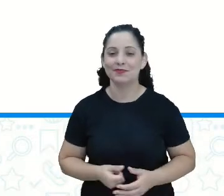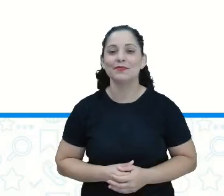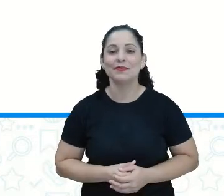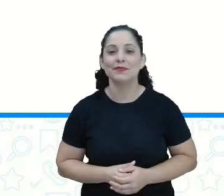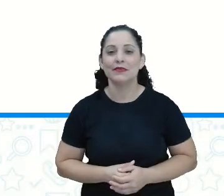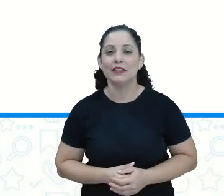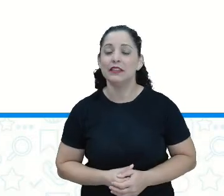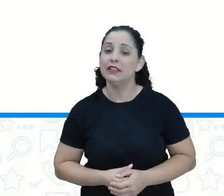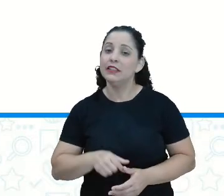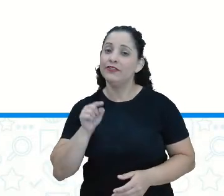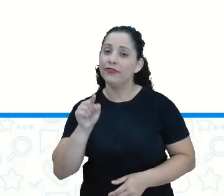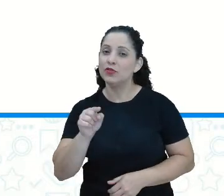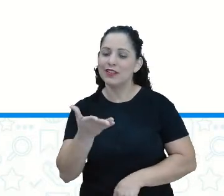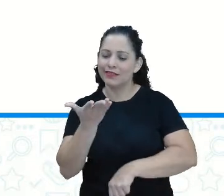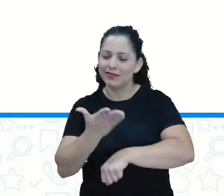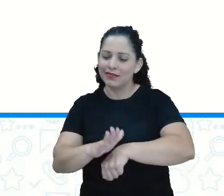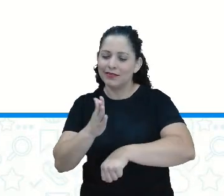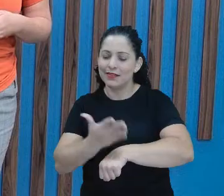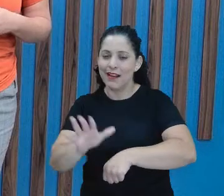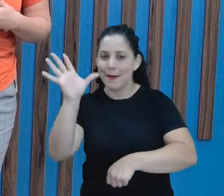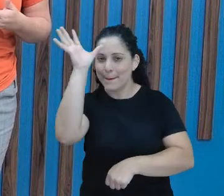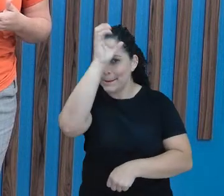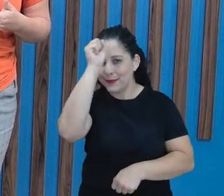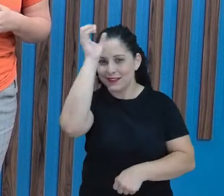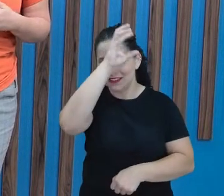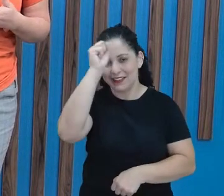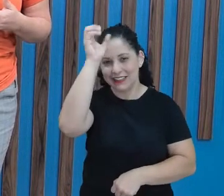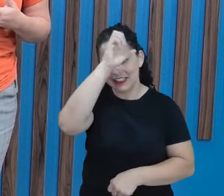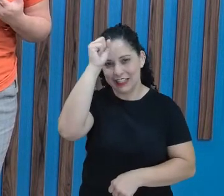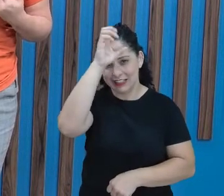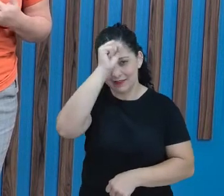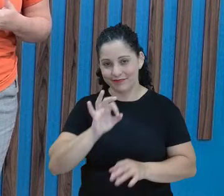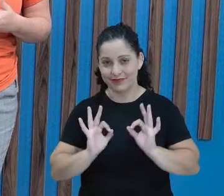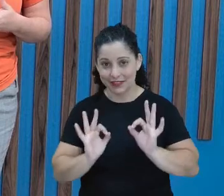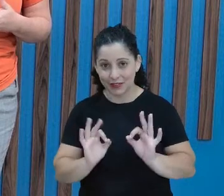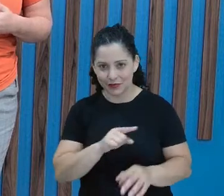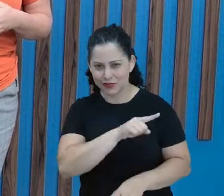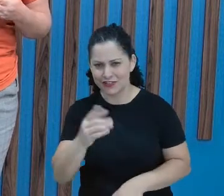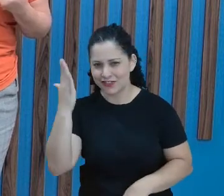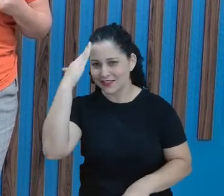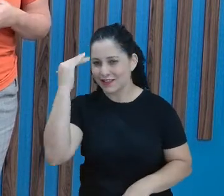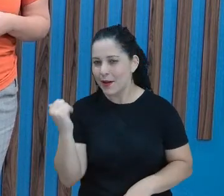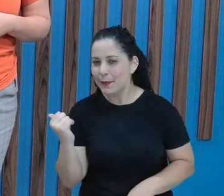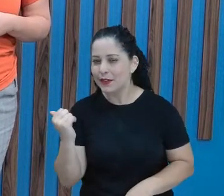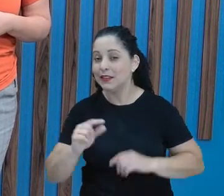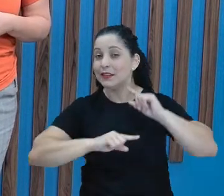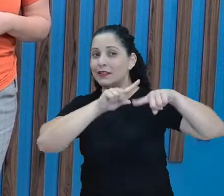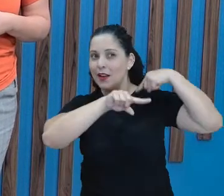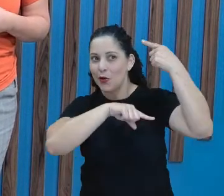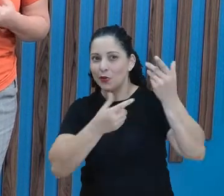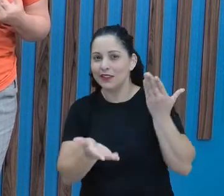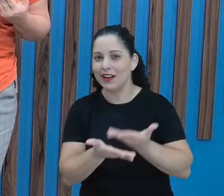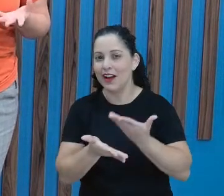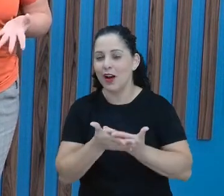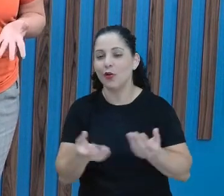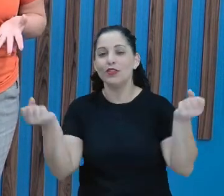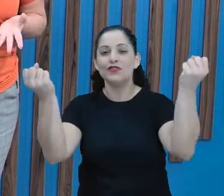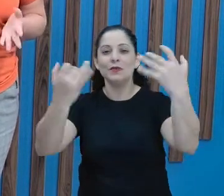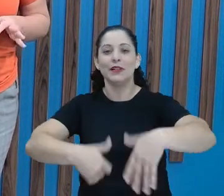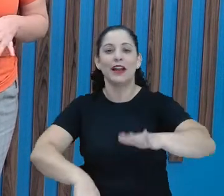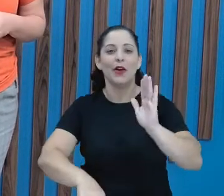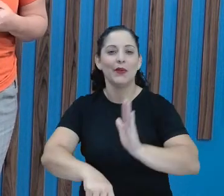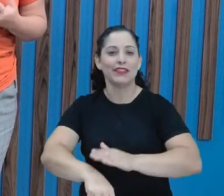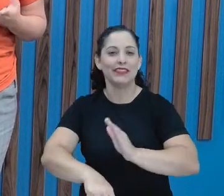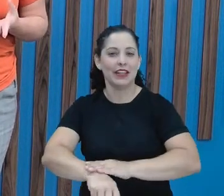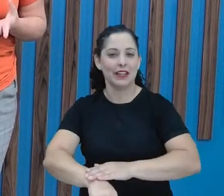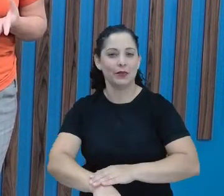uma forma para você ir aprendendo e treinando aí ler as horas. Quem sabe aí na próxima aula, como falarmos sobre o tempo, sobre